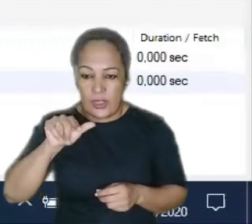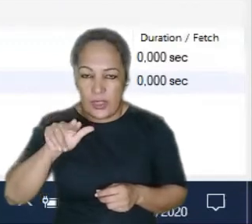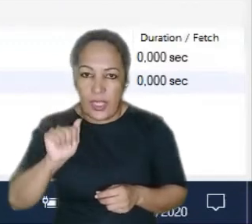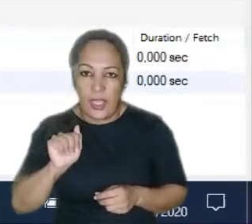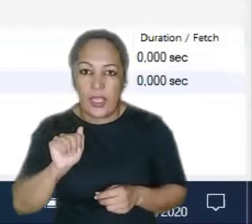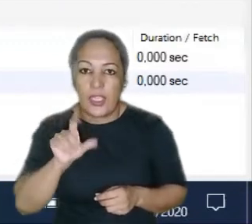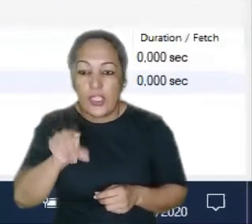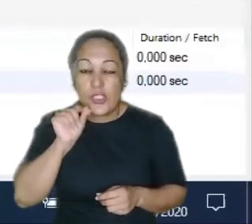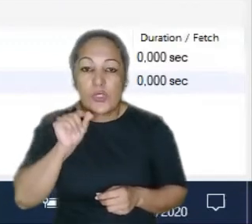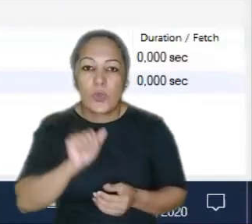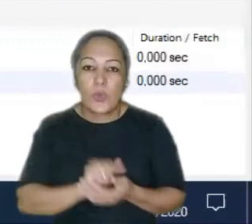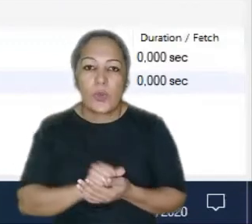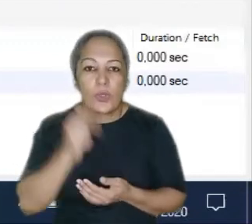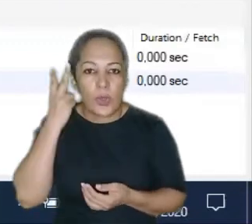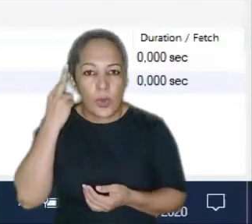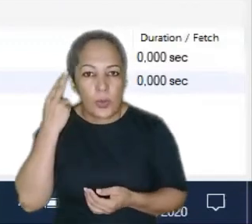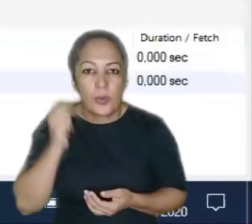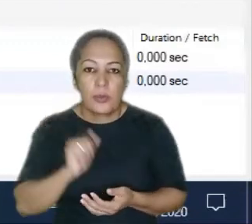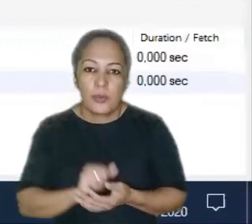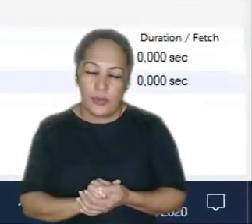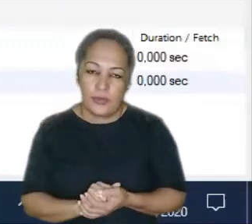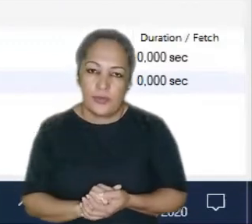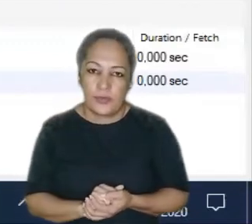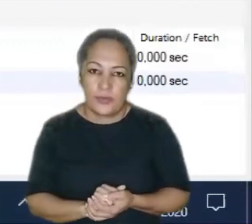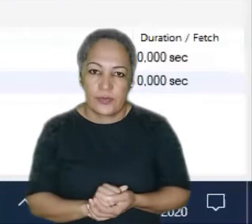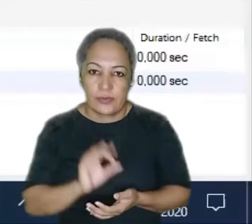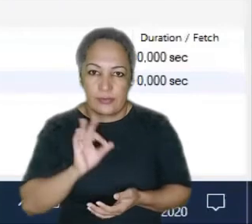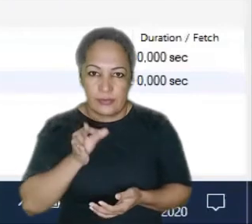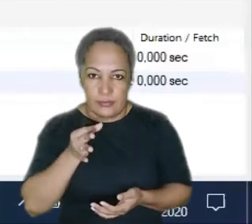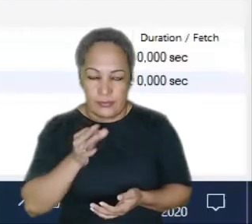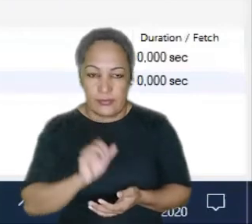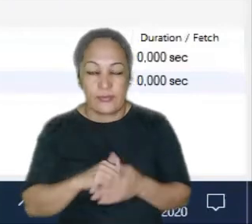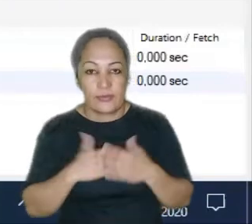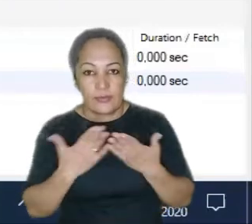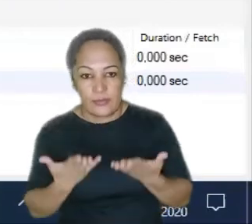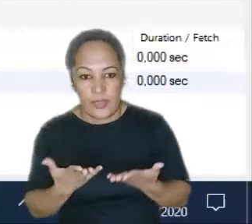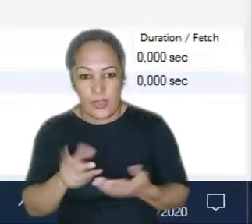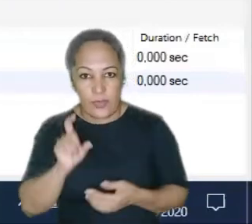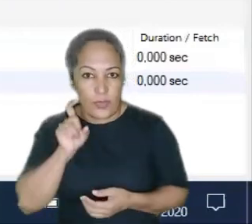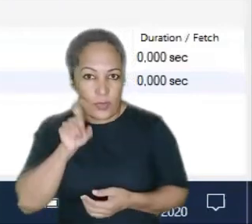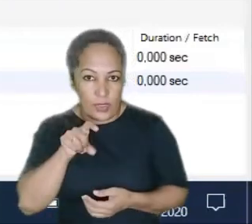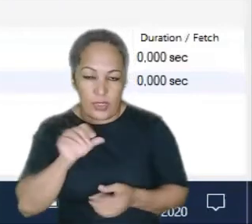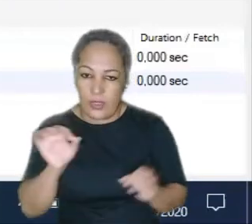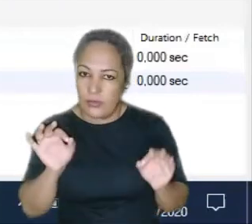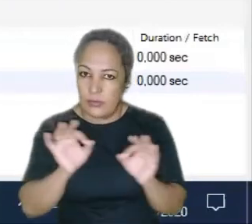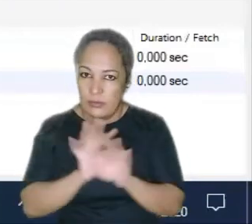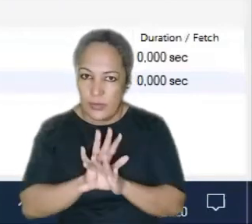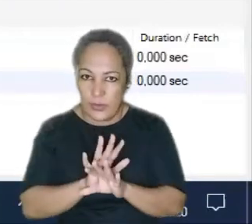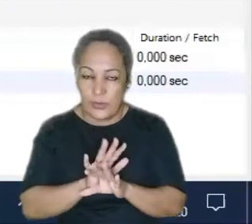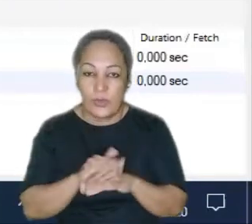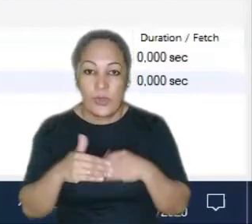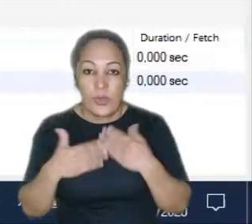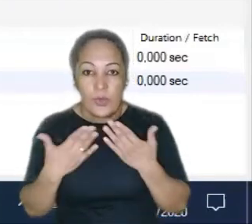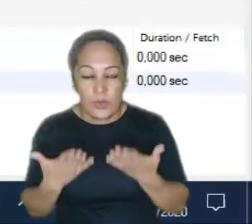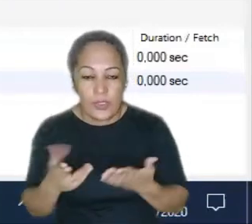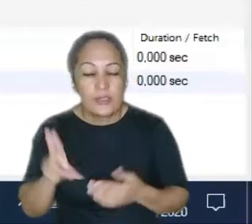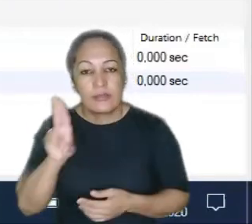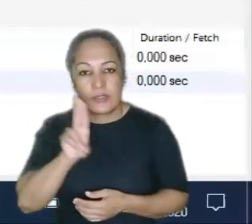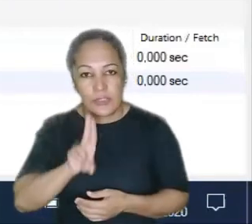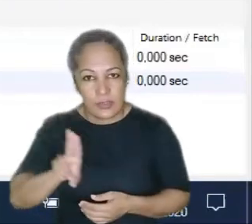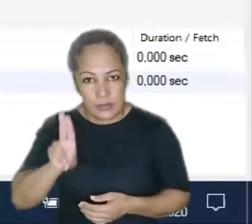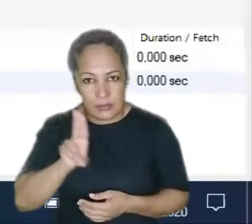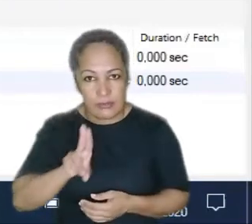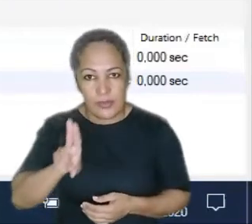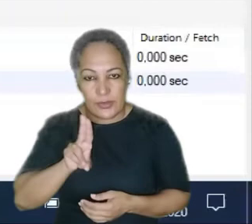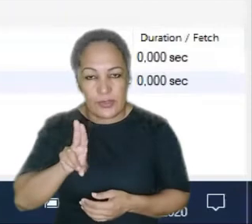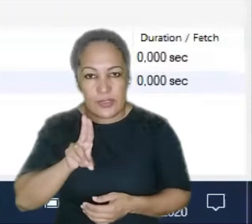Default é padrão, esquema é a base. Então, pronto. Quando a base está sendo usada, ela vai ver que ela vai